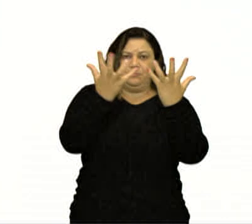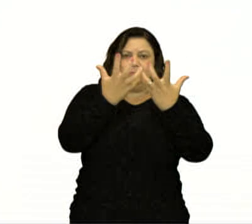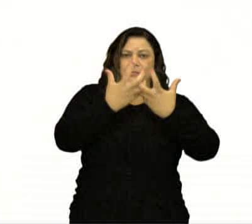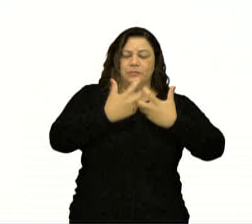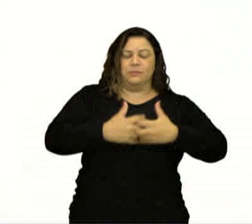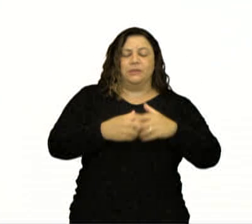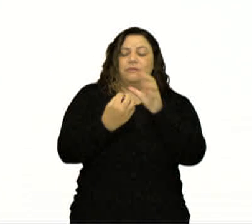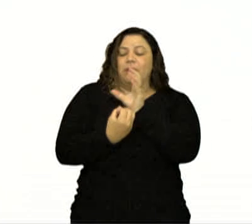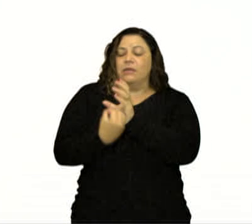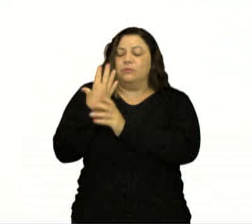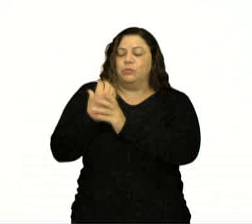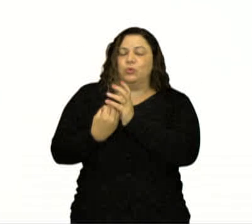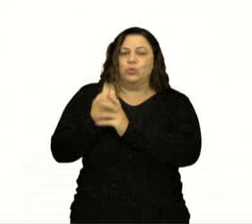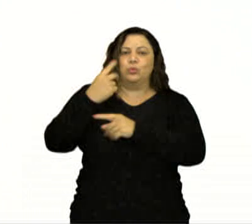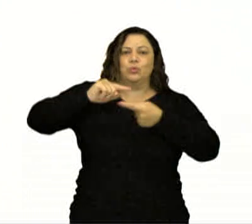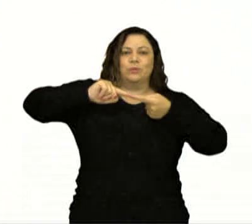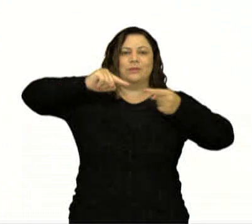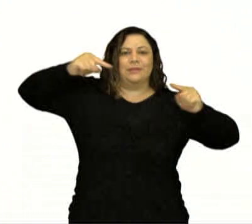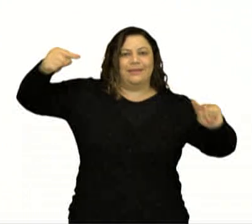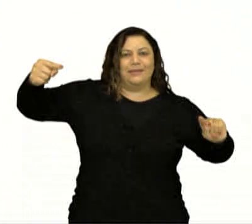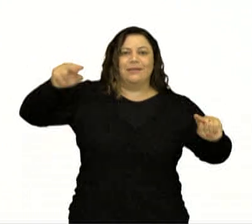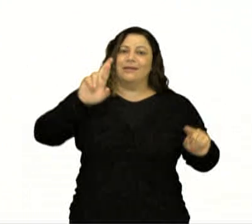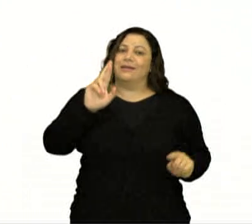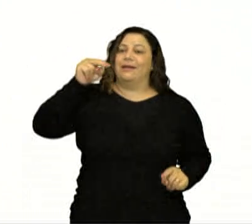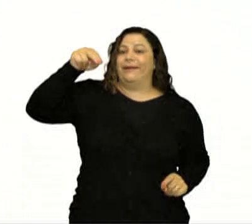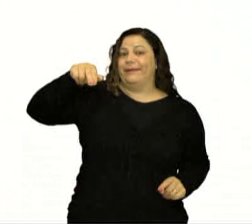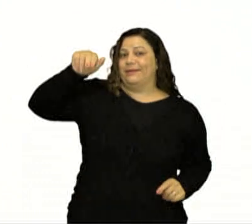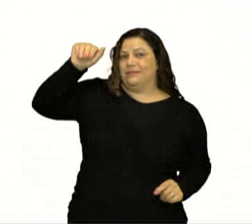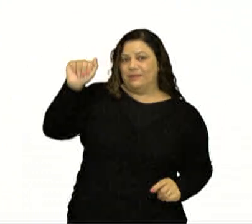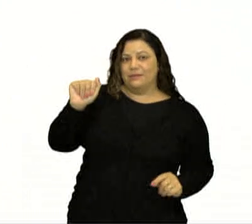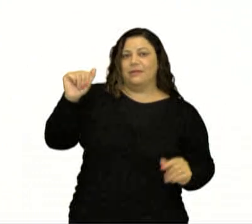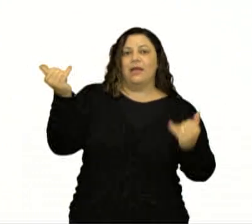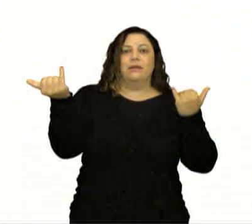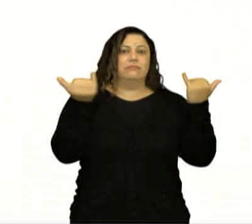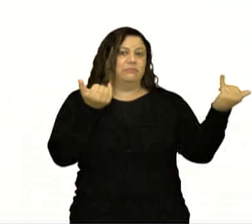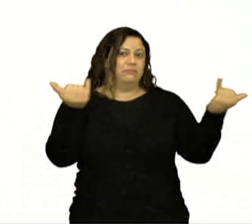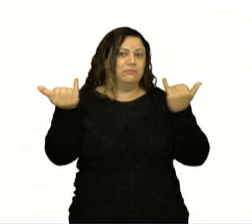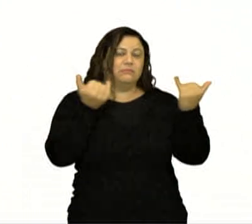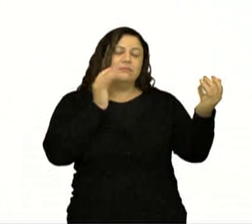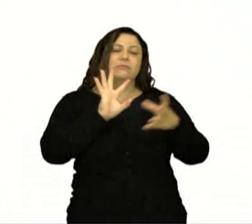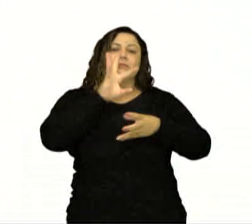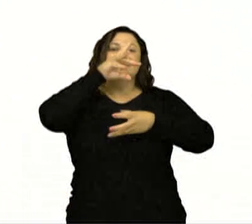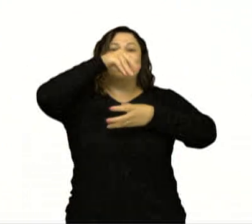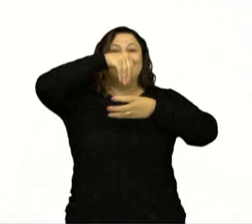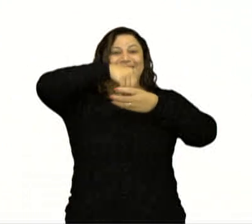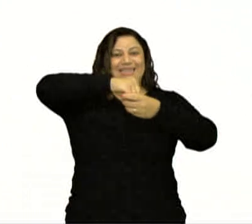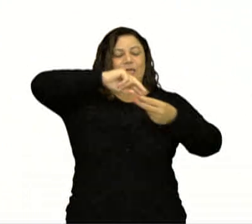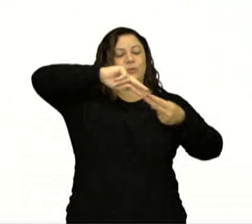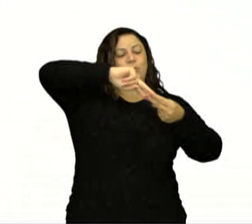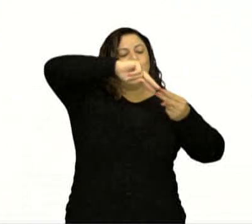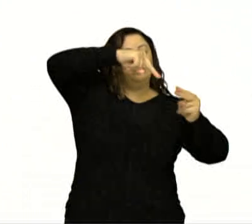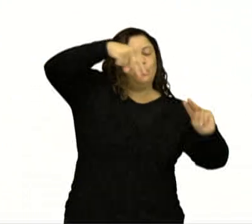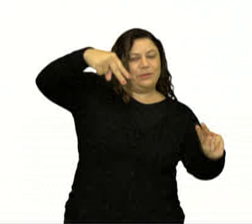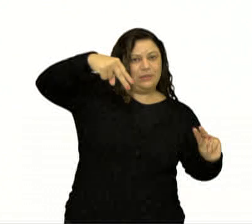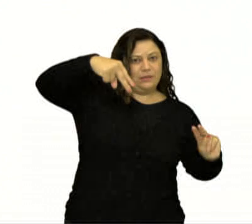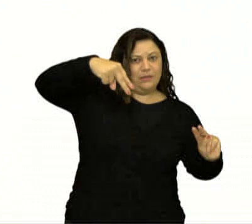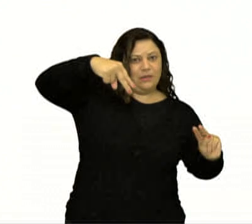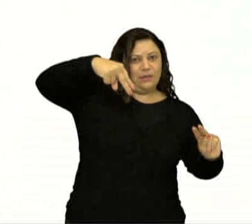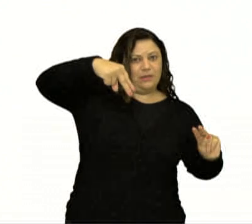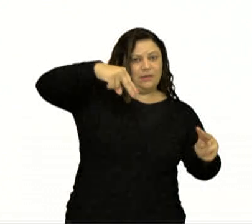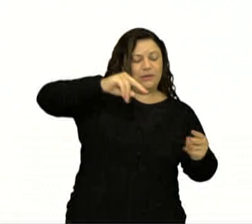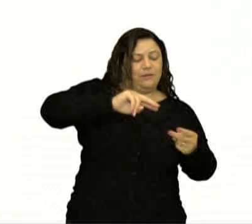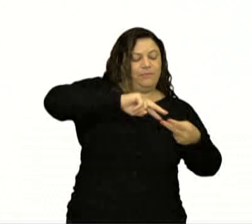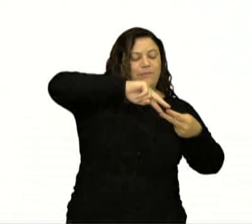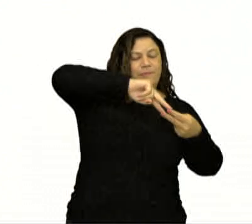produzir agora RNA a partir da informações contidas no DNA. A fita de DNA vai servir como